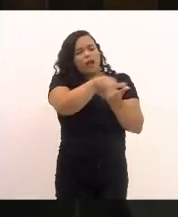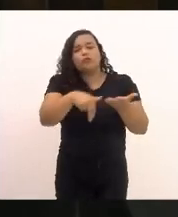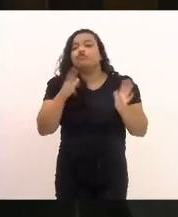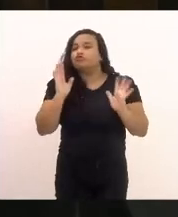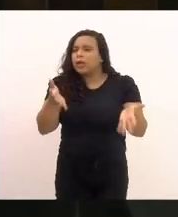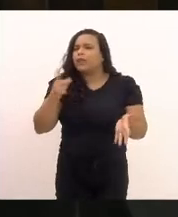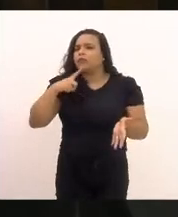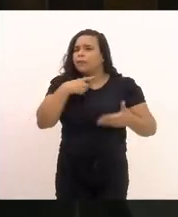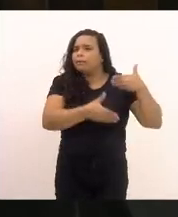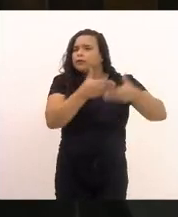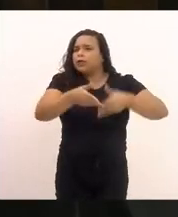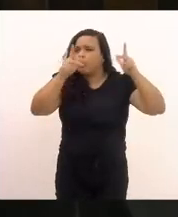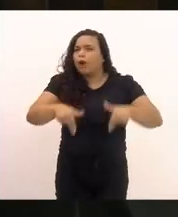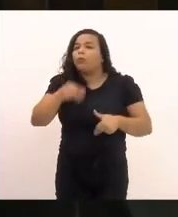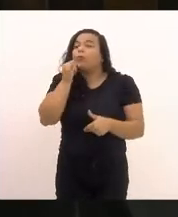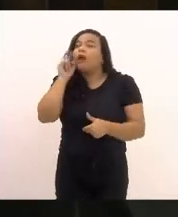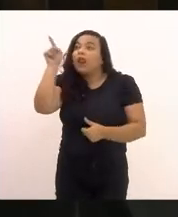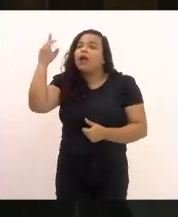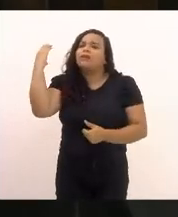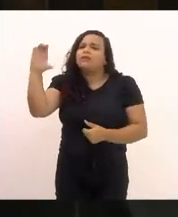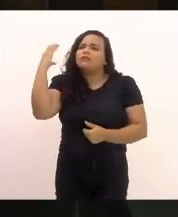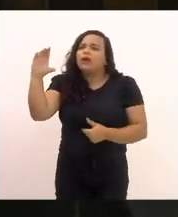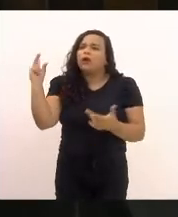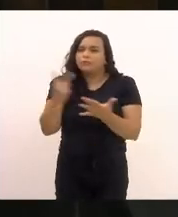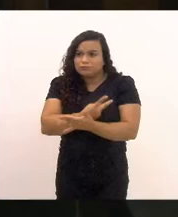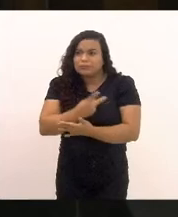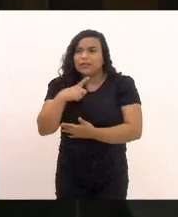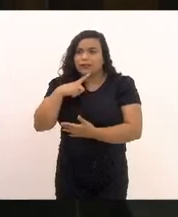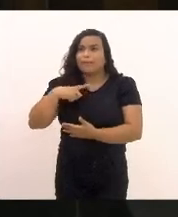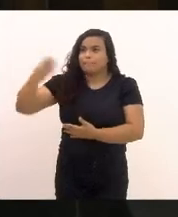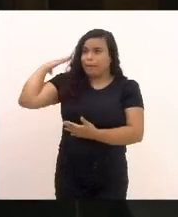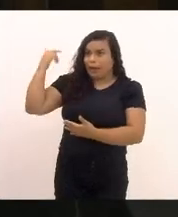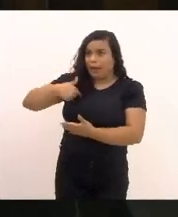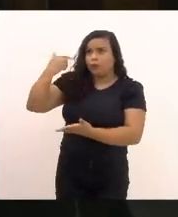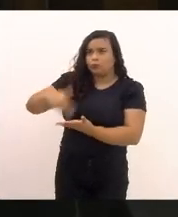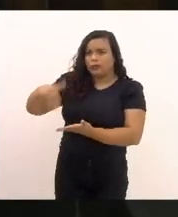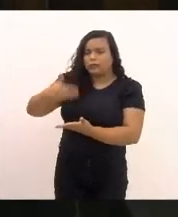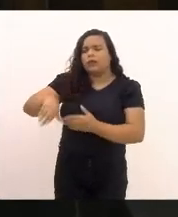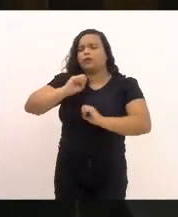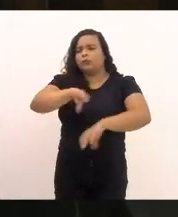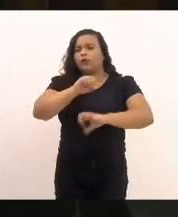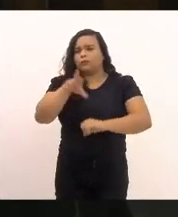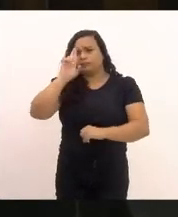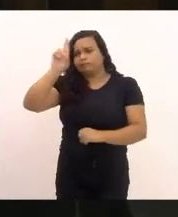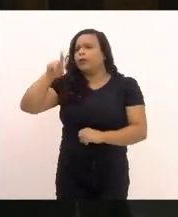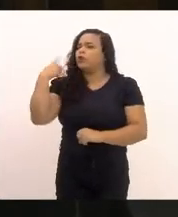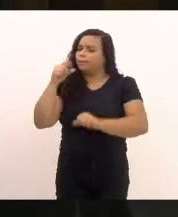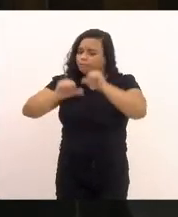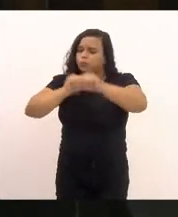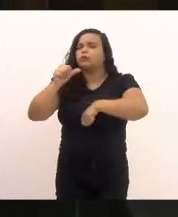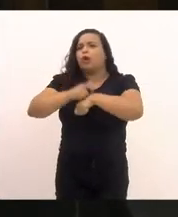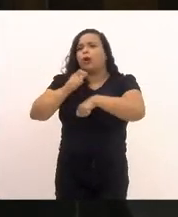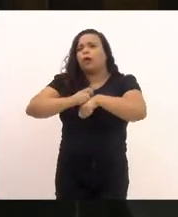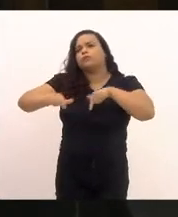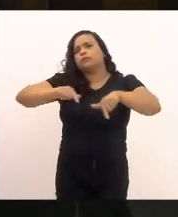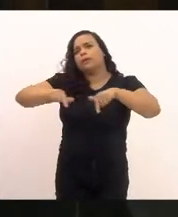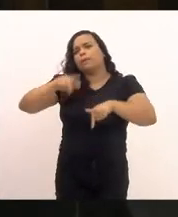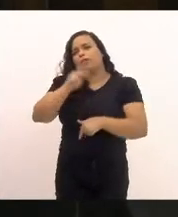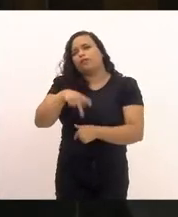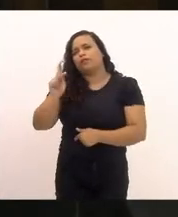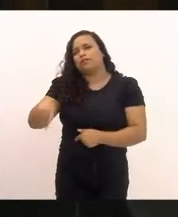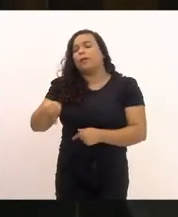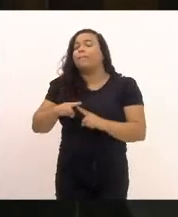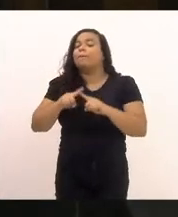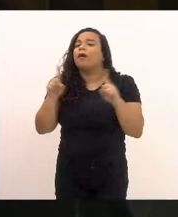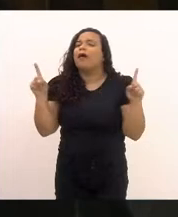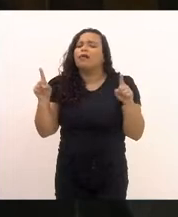processo, inclusive em Niterói, quando eu tinha sido secretário de Educação, e fizemos a migração da carga horária dos professores. No entanto, no caso do DOC